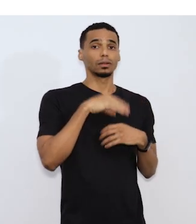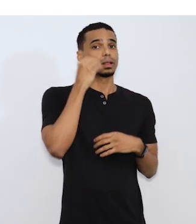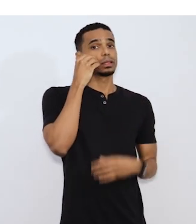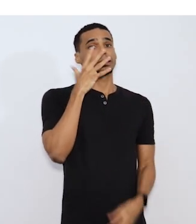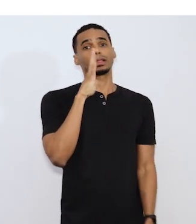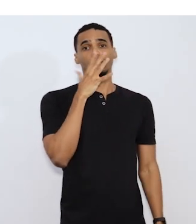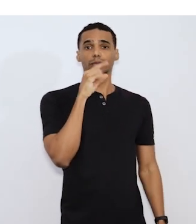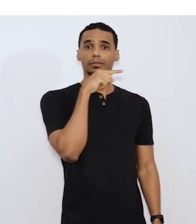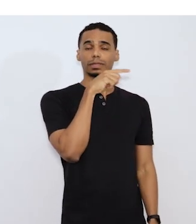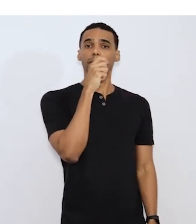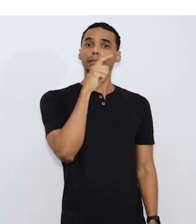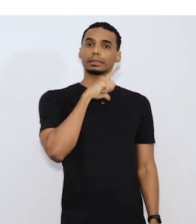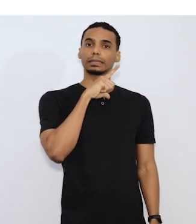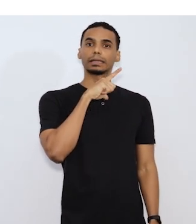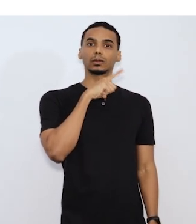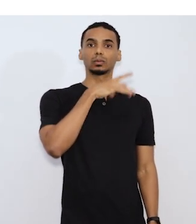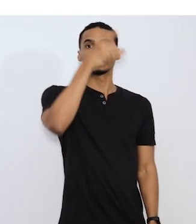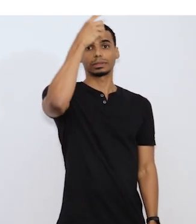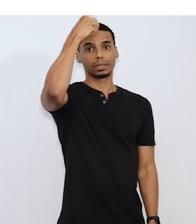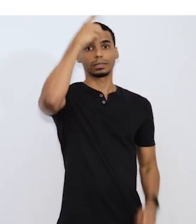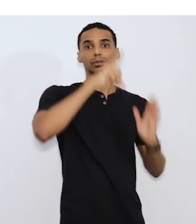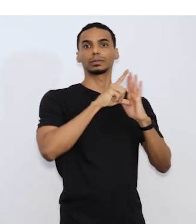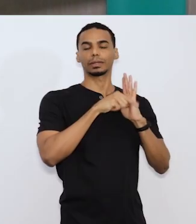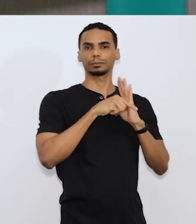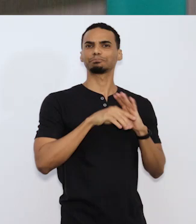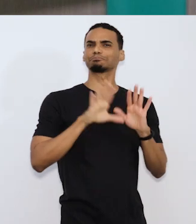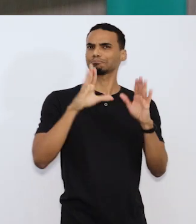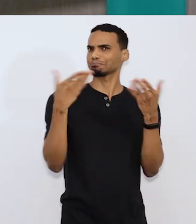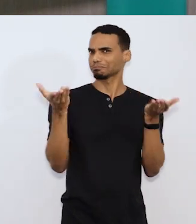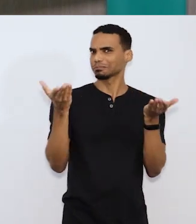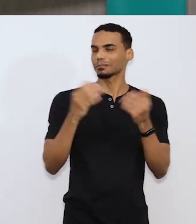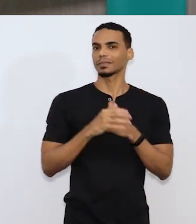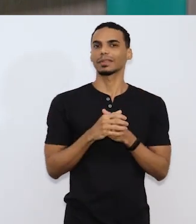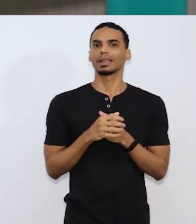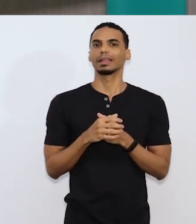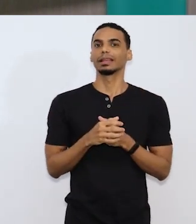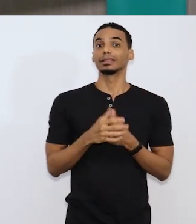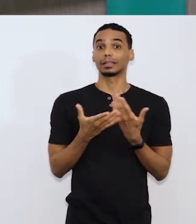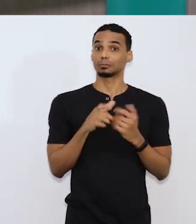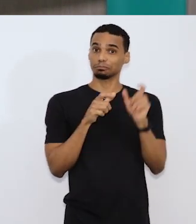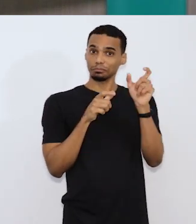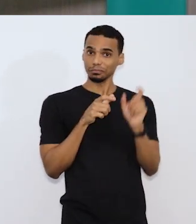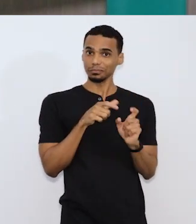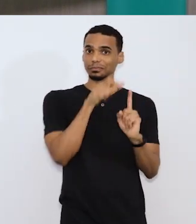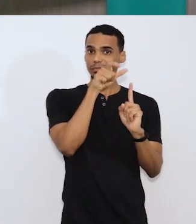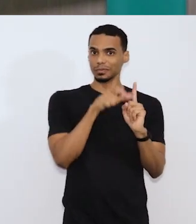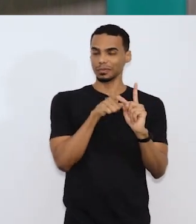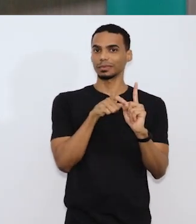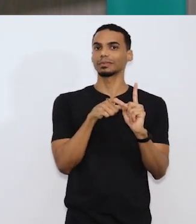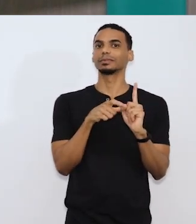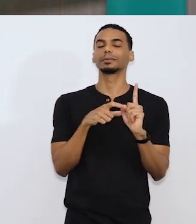Talvez você tenha um talento tardio. Imagine, né? Dentinho aí ainda